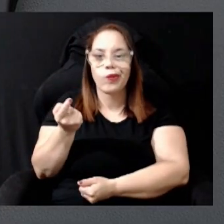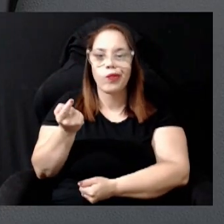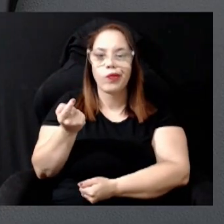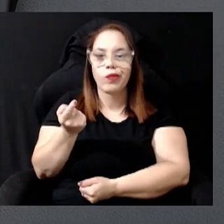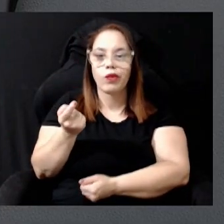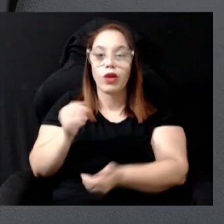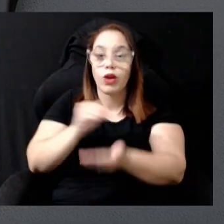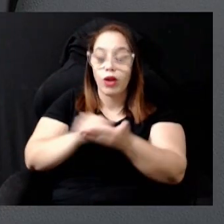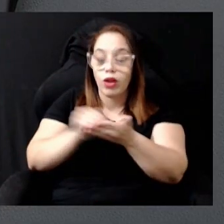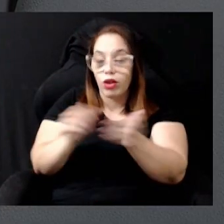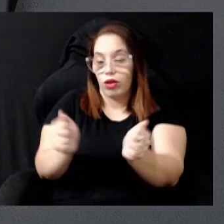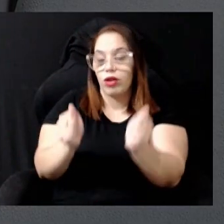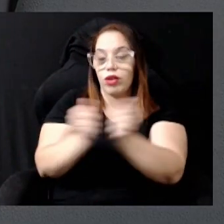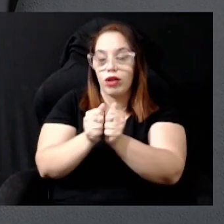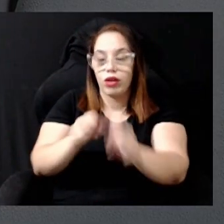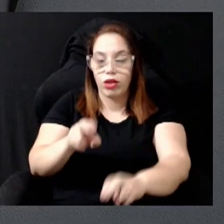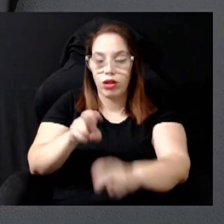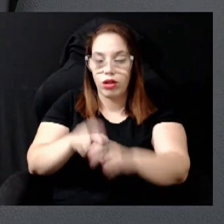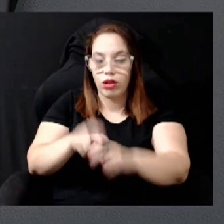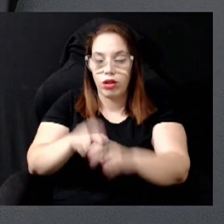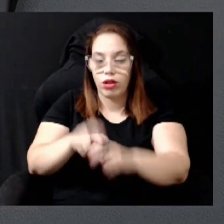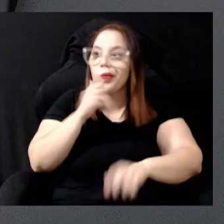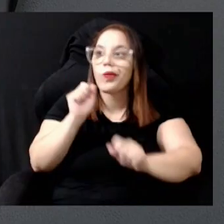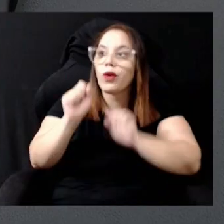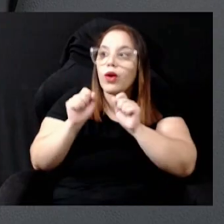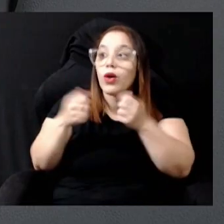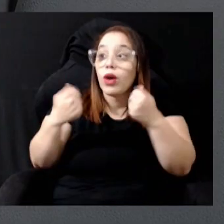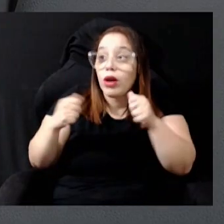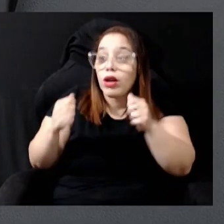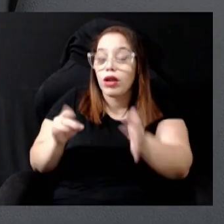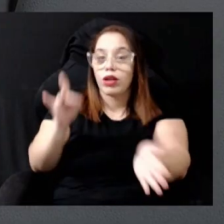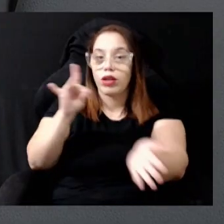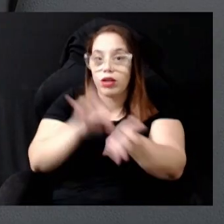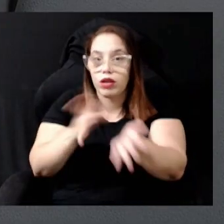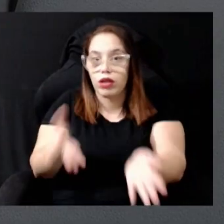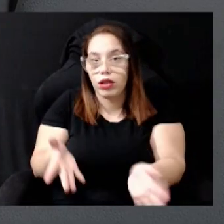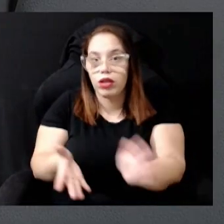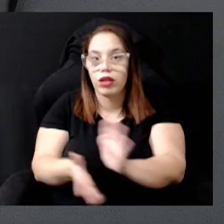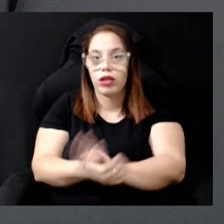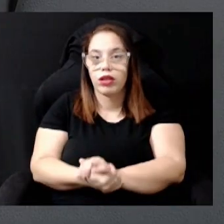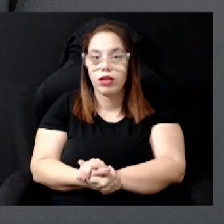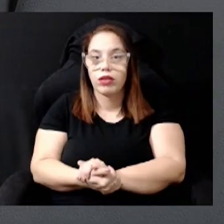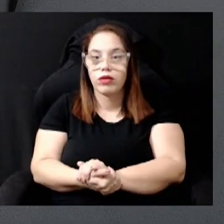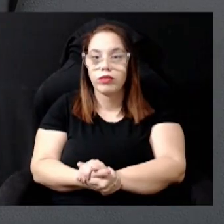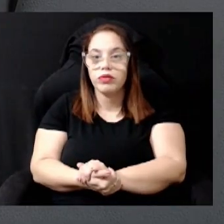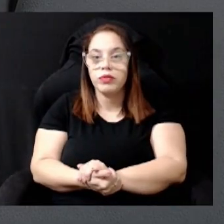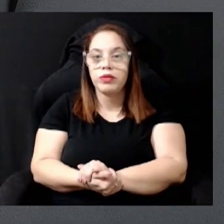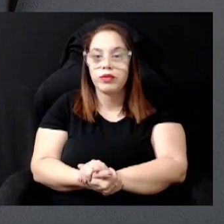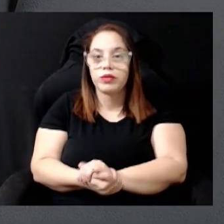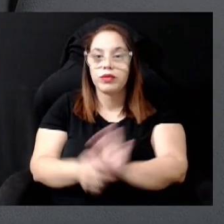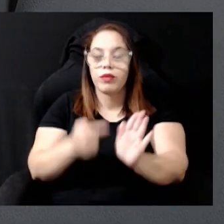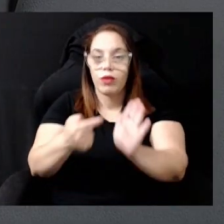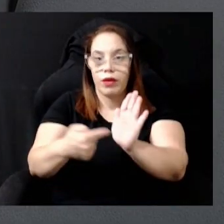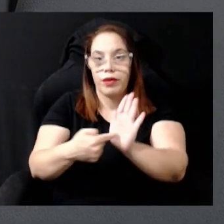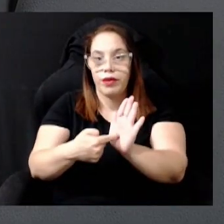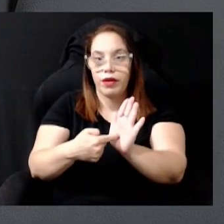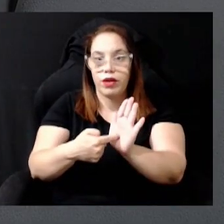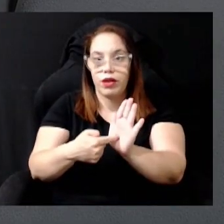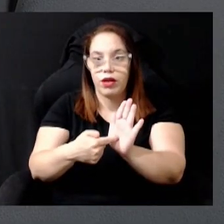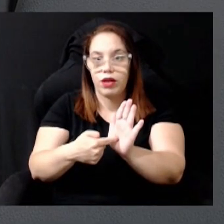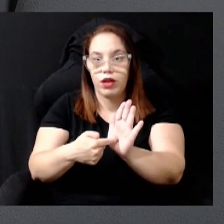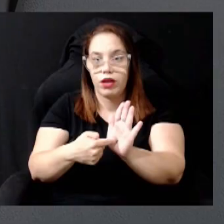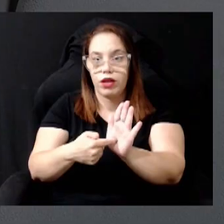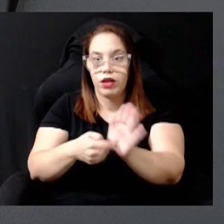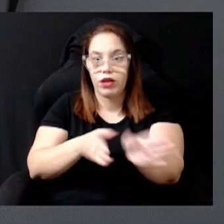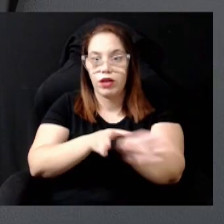para ver a viabilidade técnica, né, de cada uma dessas indicações, e apresentamos então esse volume de demandas, né, de